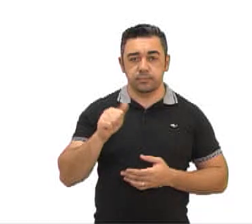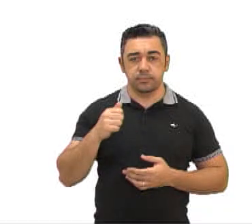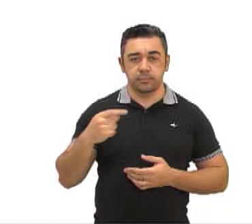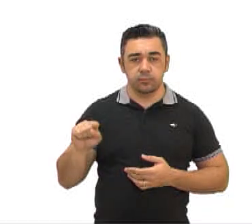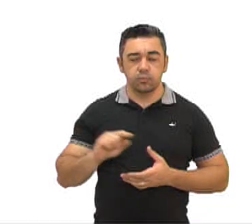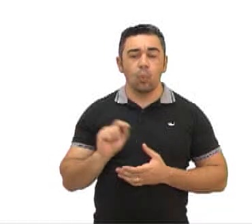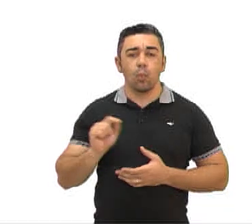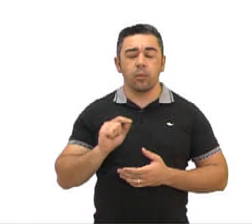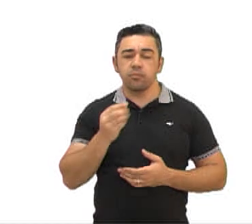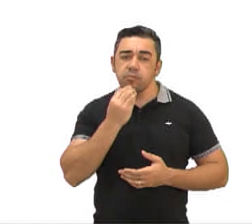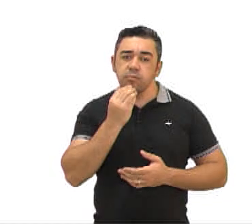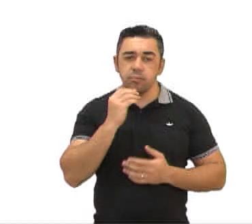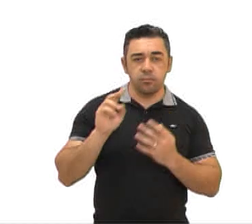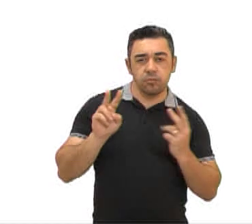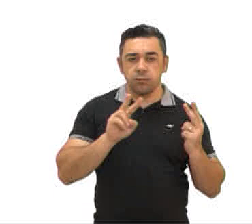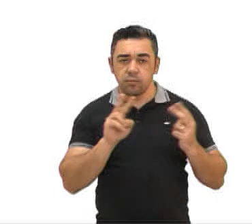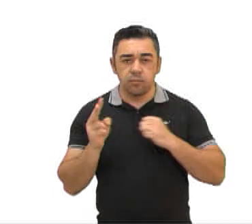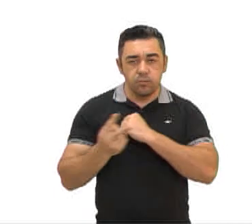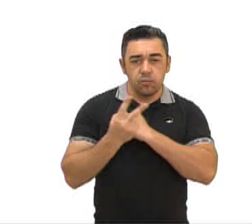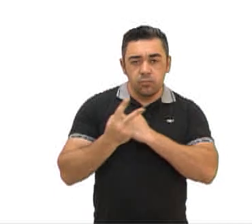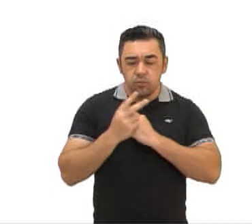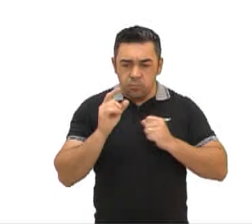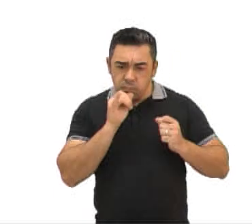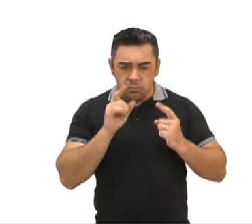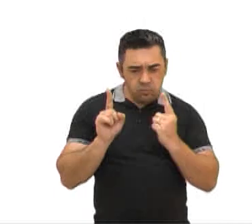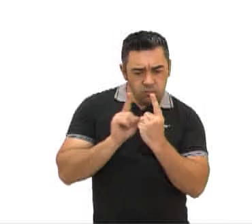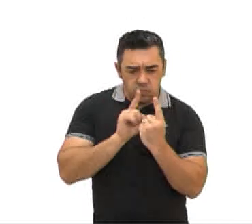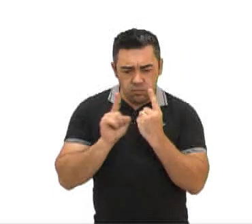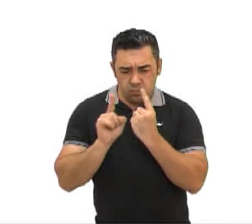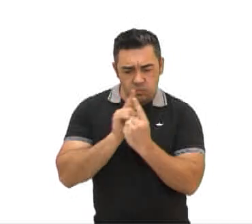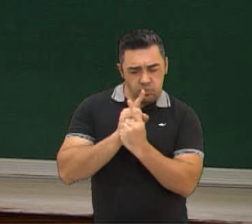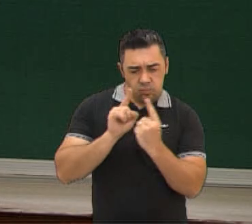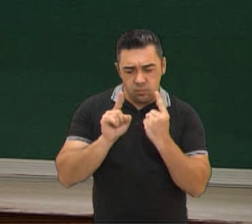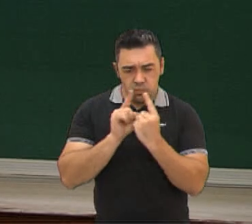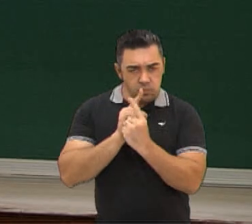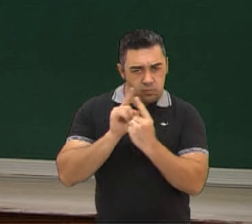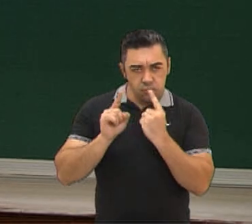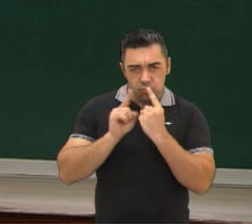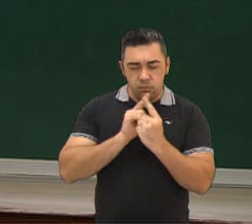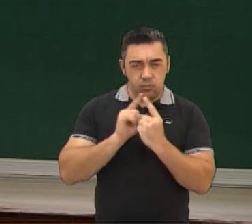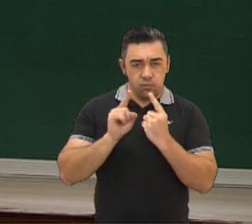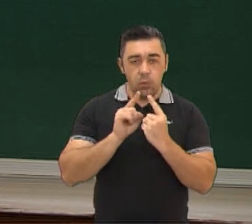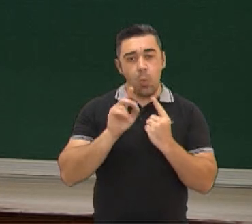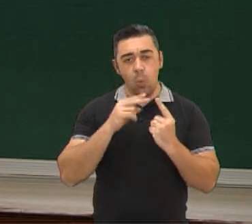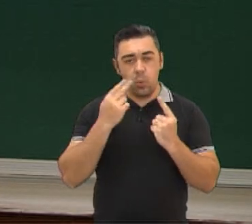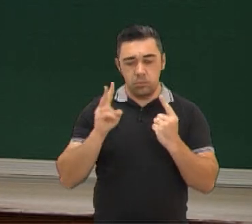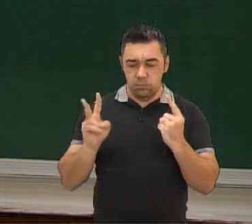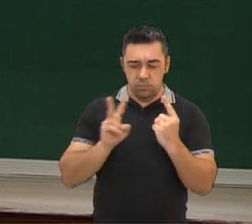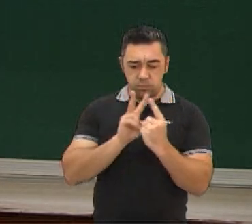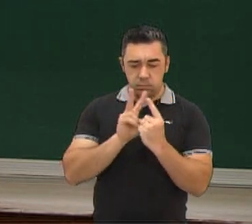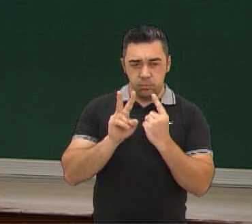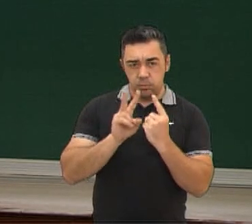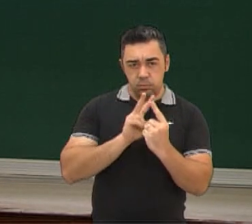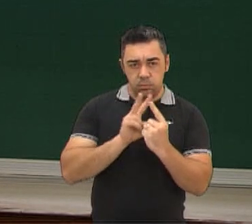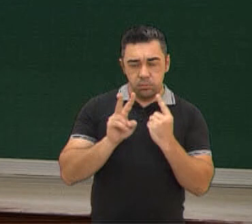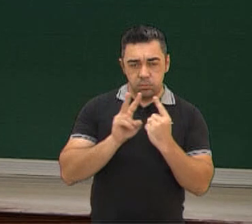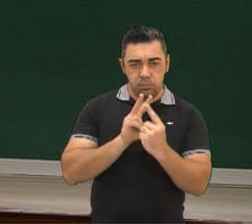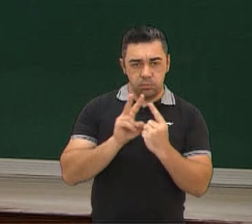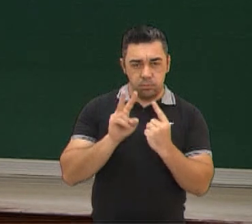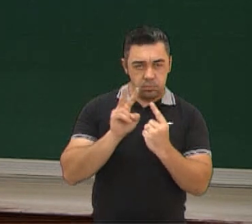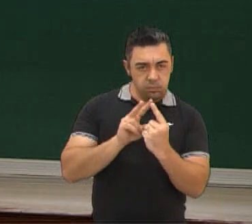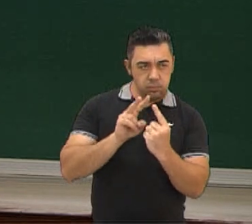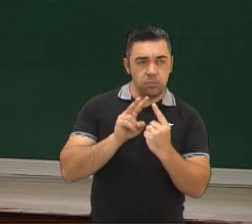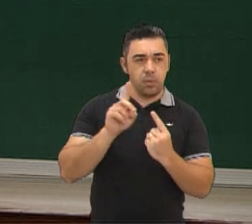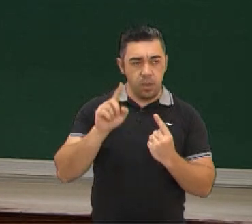tática defensiva usada para marcar um adversário. Quando mais de um jogador marca o